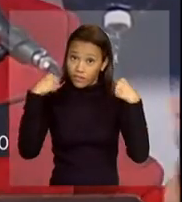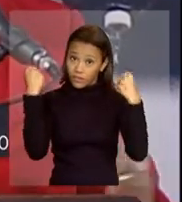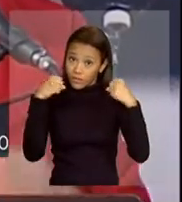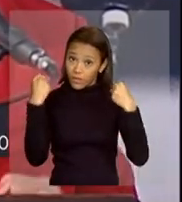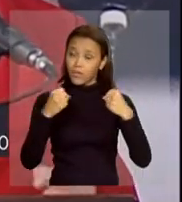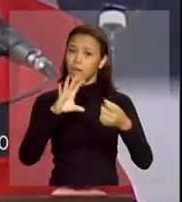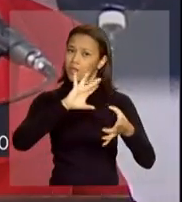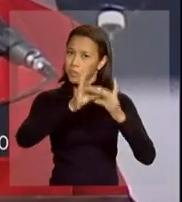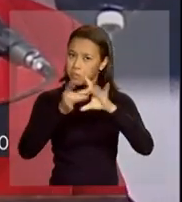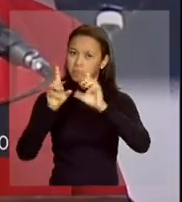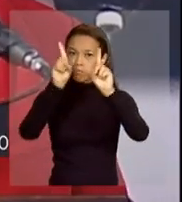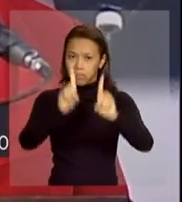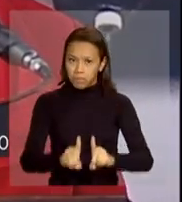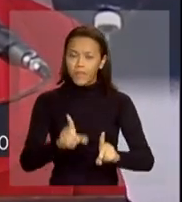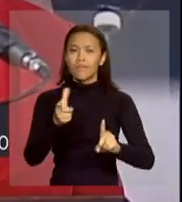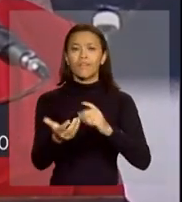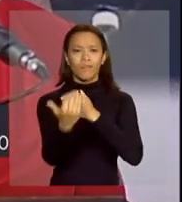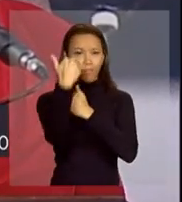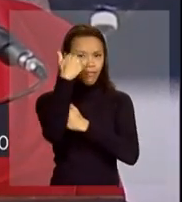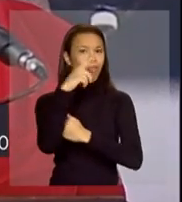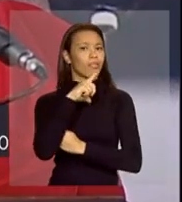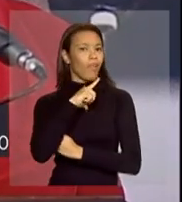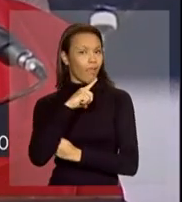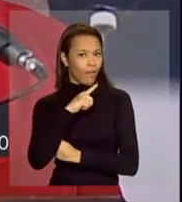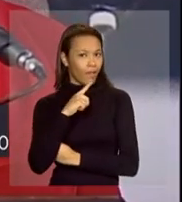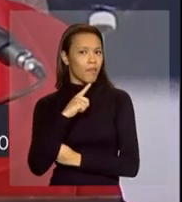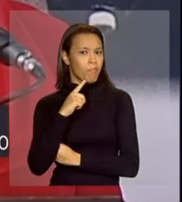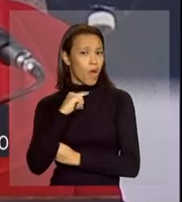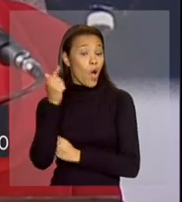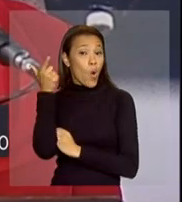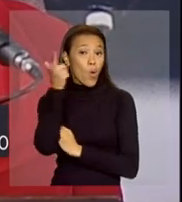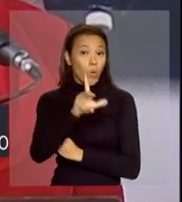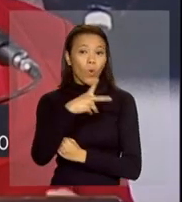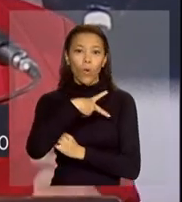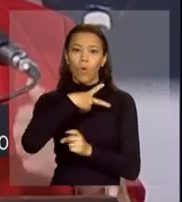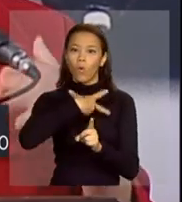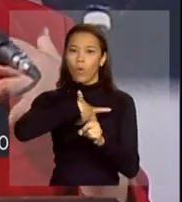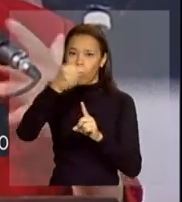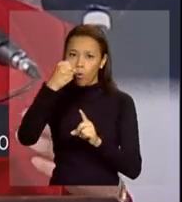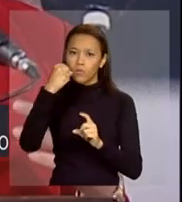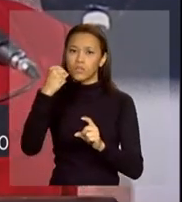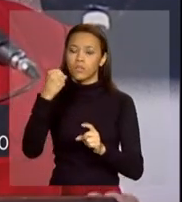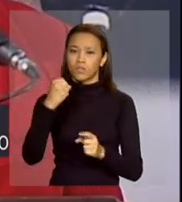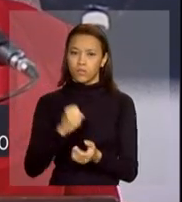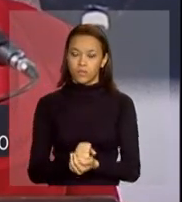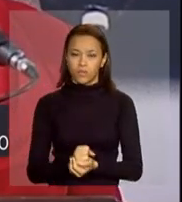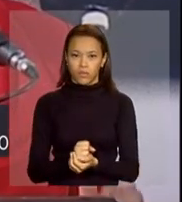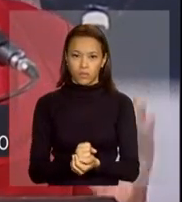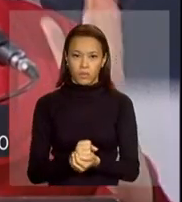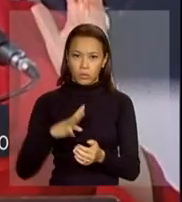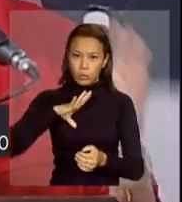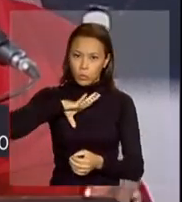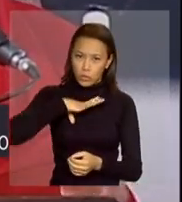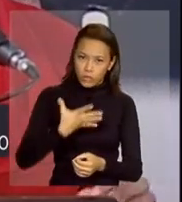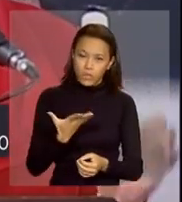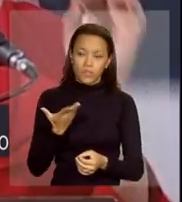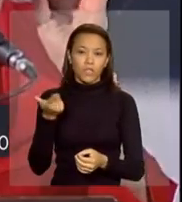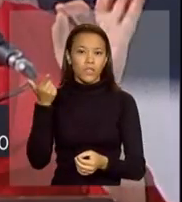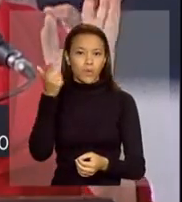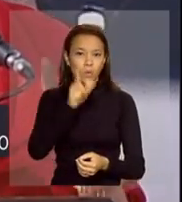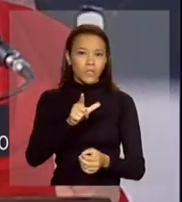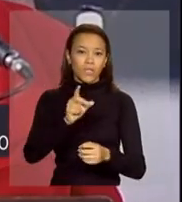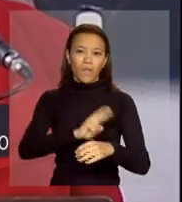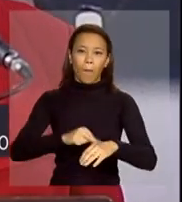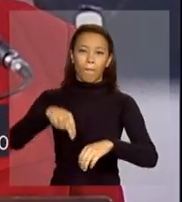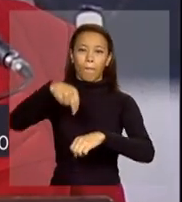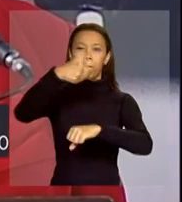Olímpico paraolímpico tem de ter para poder conquistar e superar o desafio e chegar